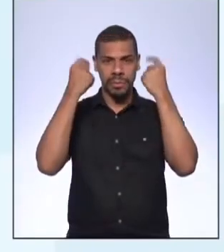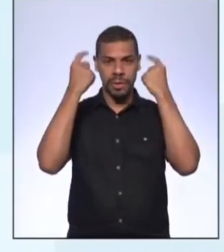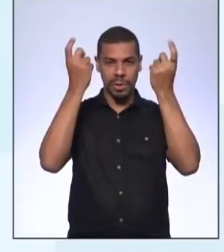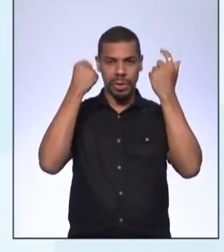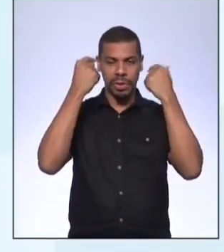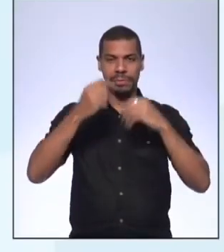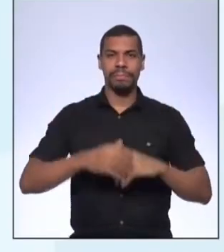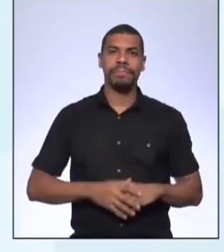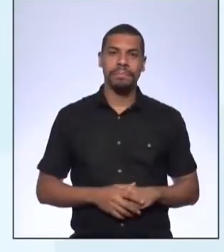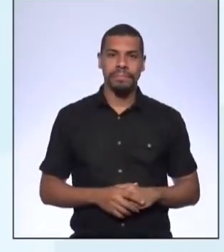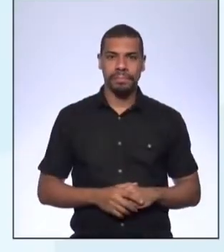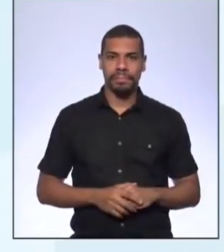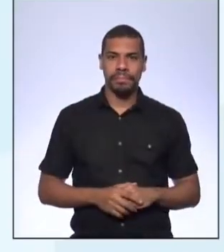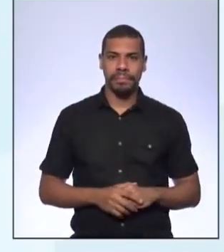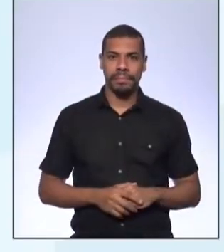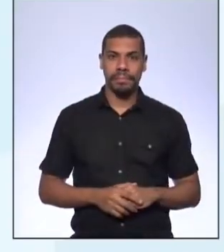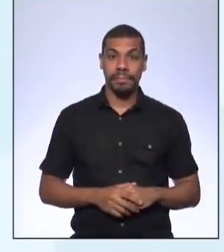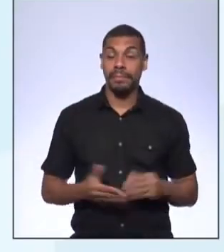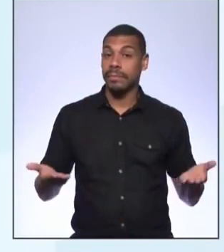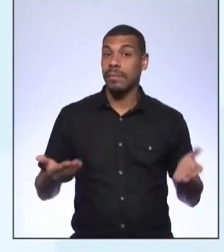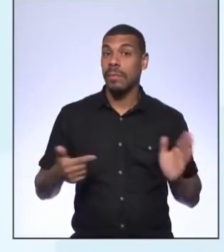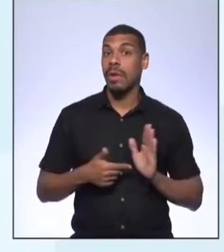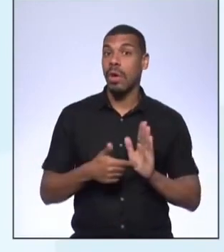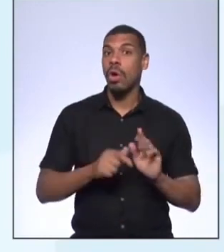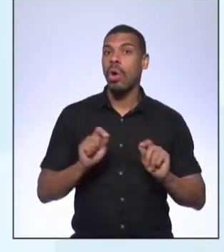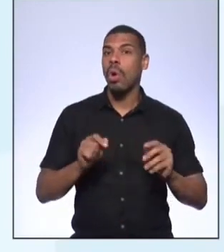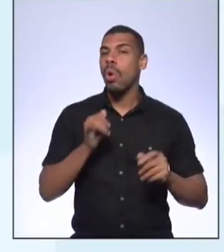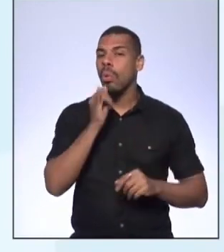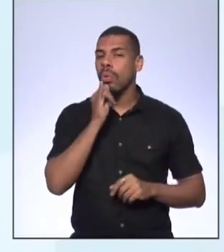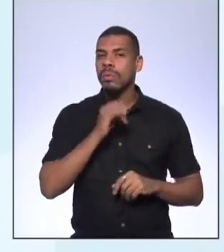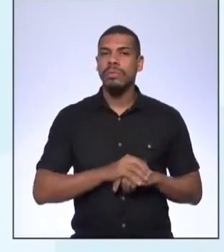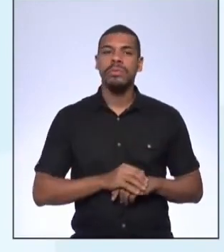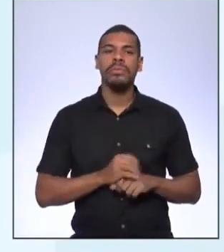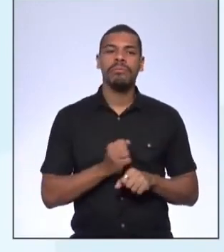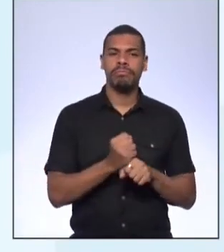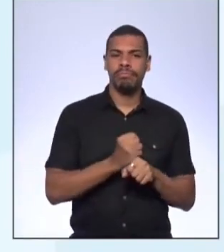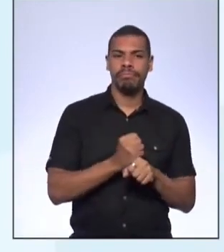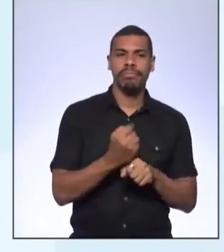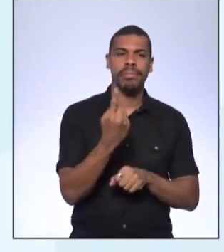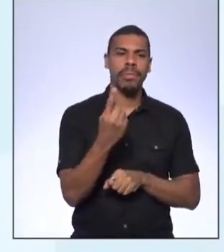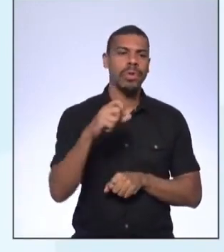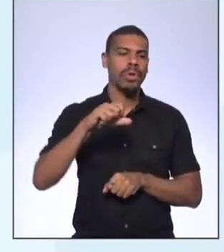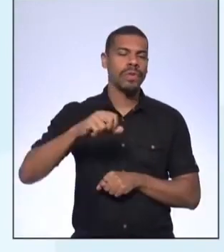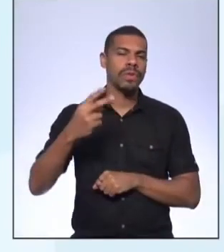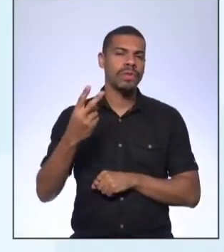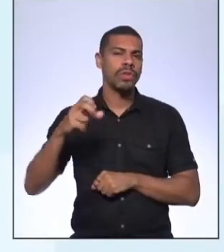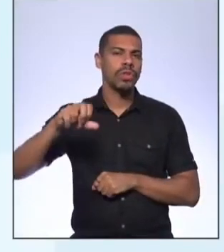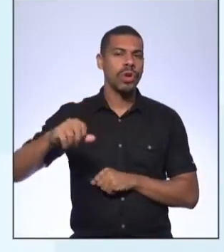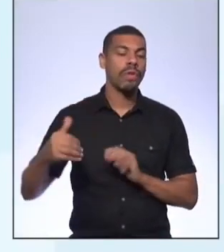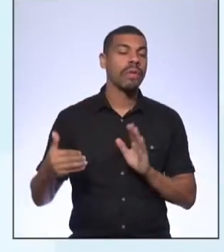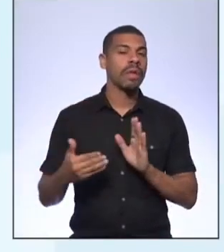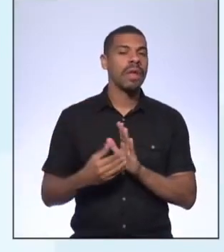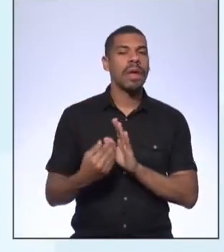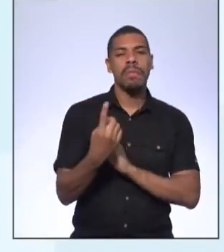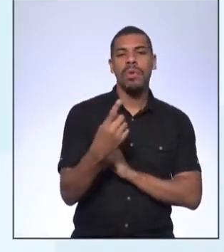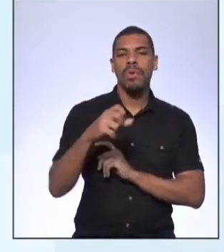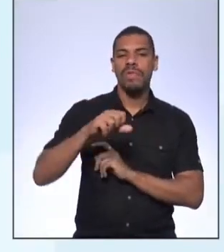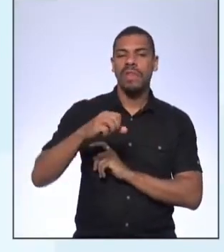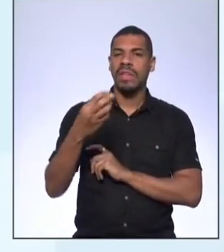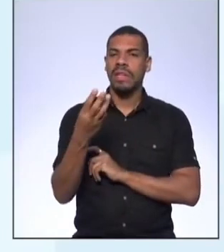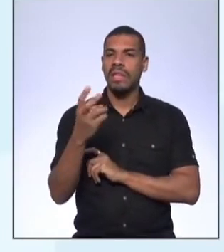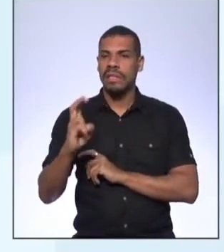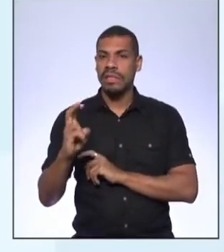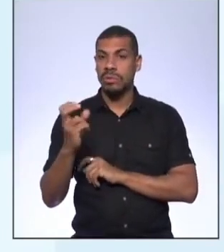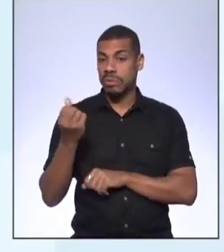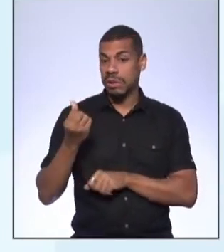Mexicano, tá? Então, essa obra, ela foi feita entre os anos de 1929 e 1935. Então, foram